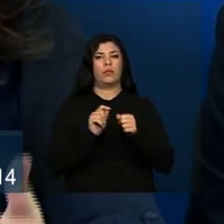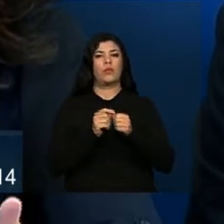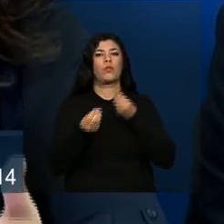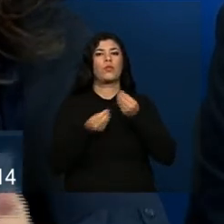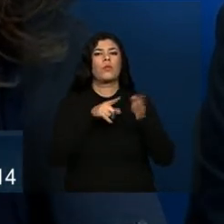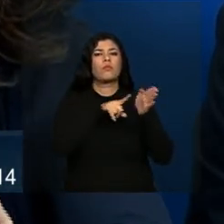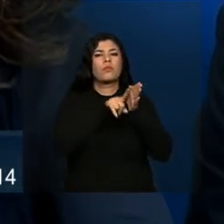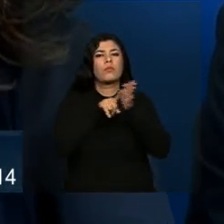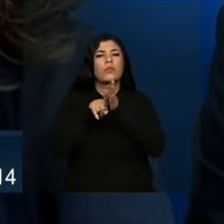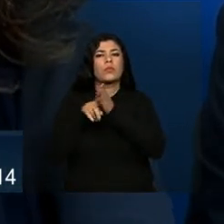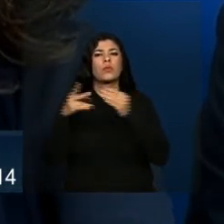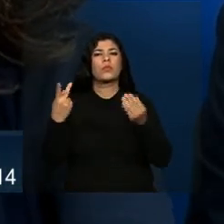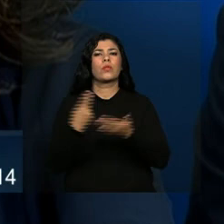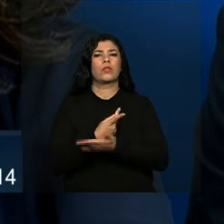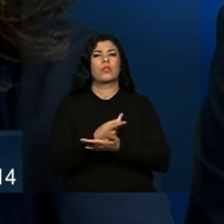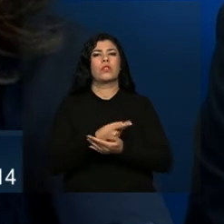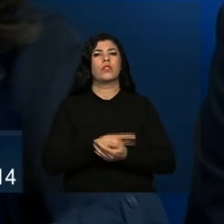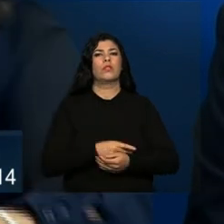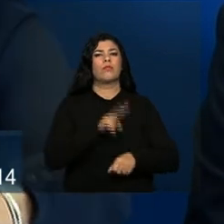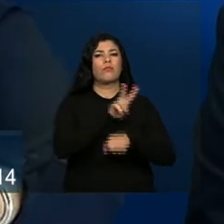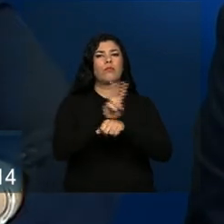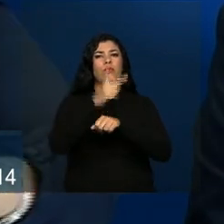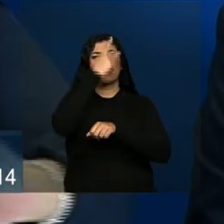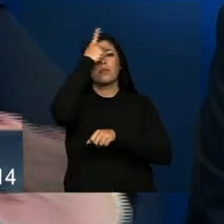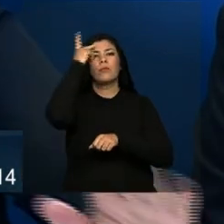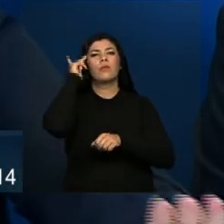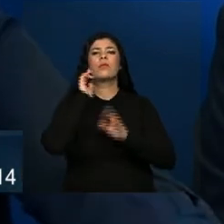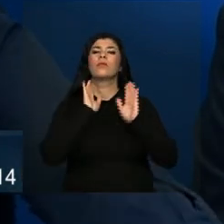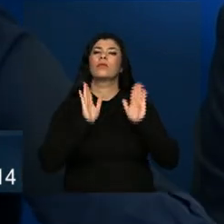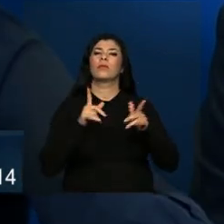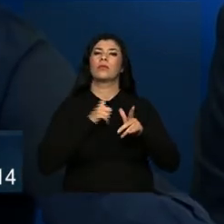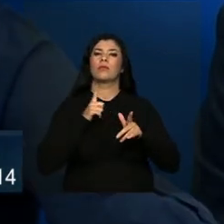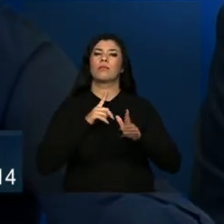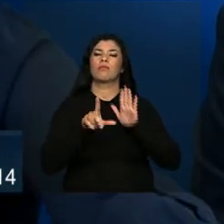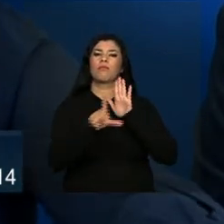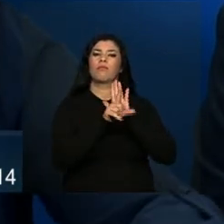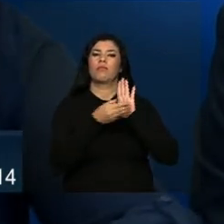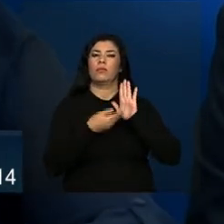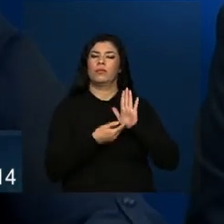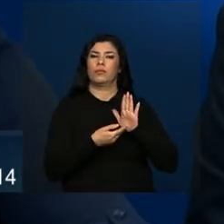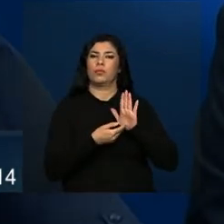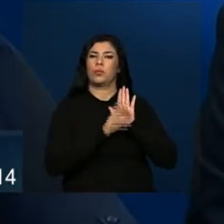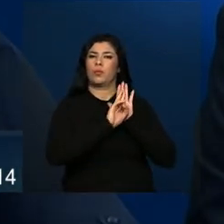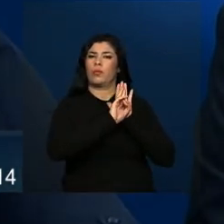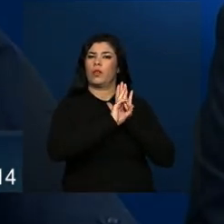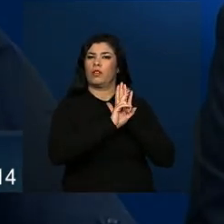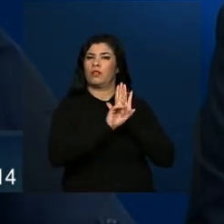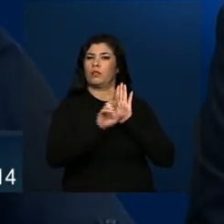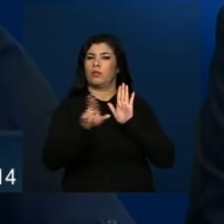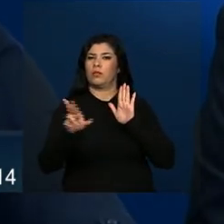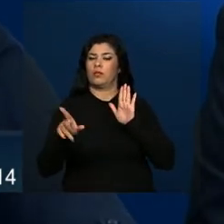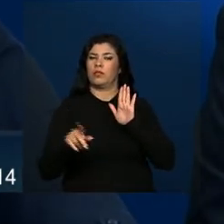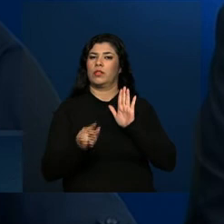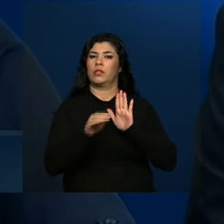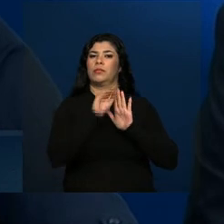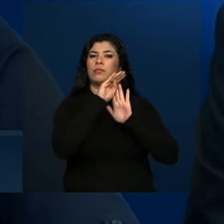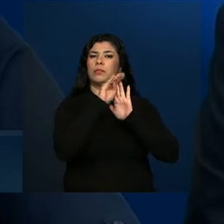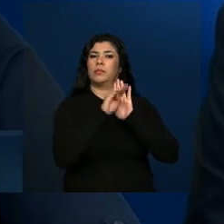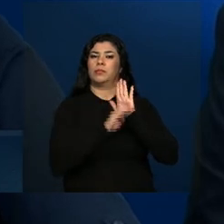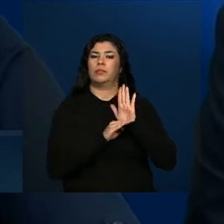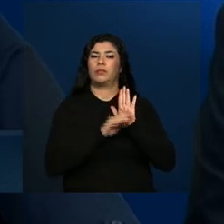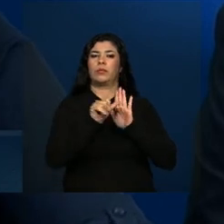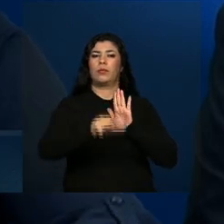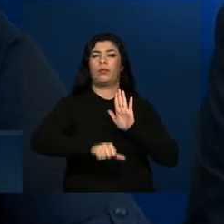o que está acontecendo no mercado de consumo nós temos várias formas mas eu gostaria de começar pelas